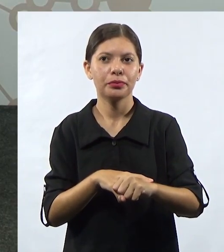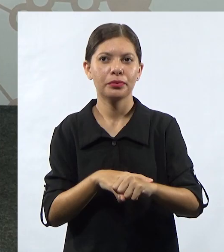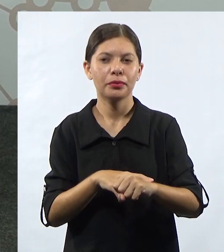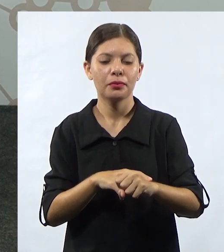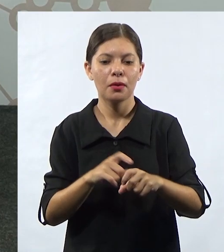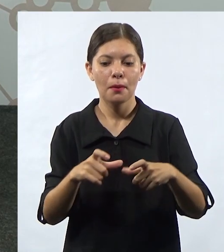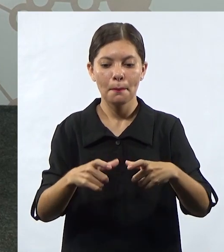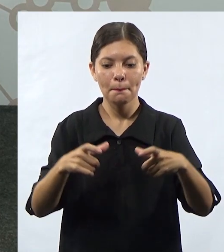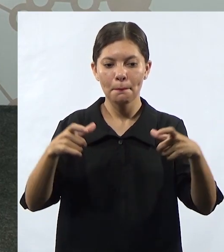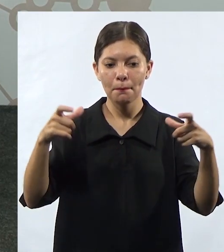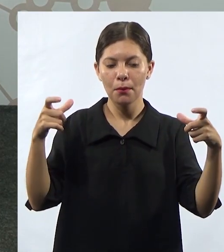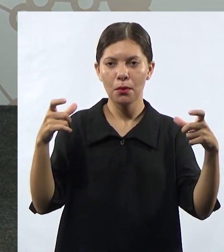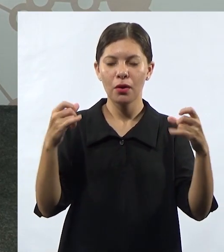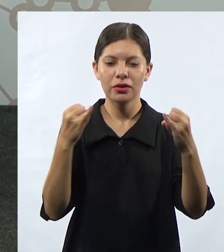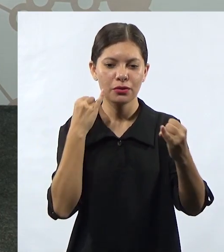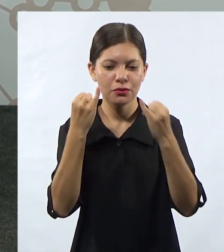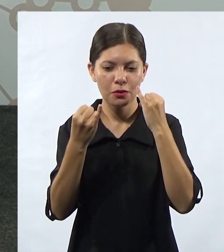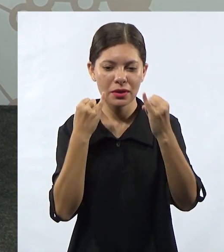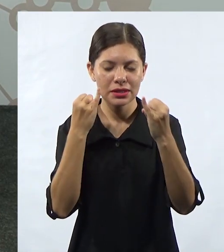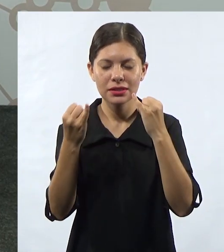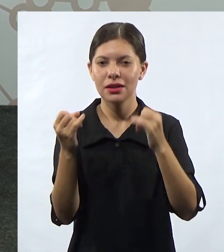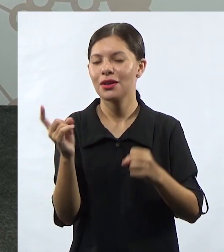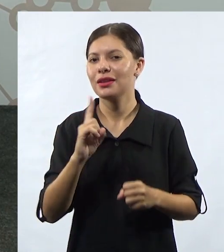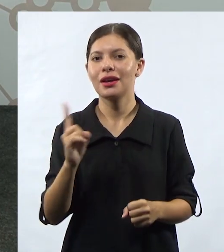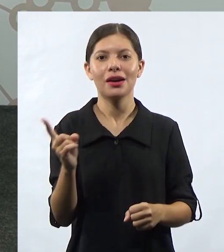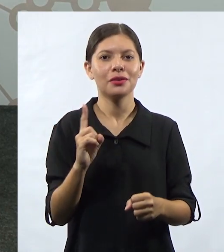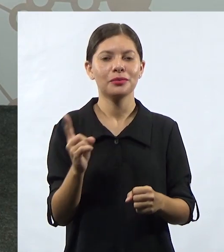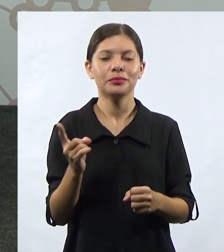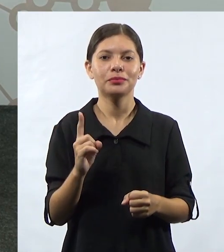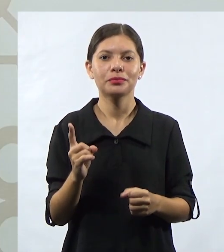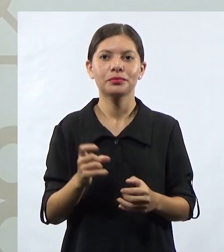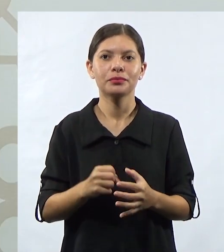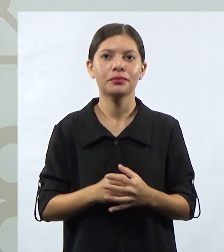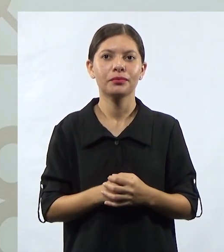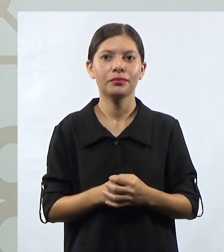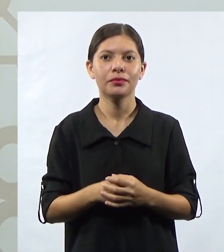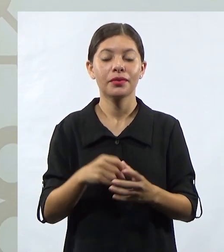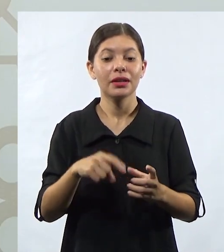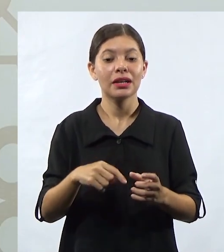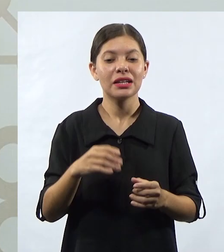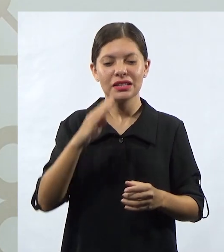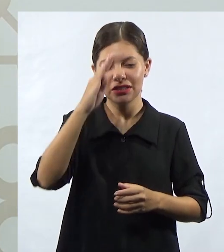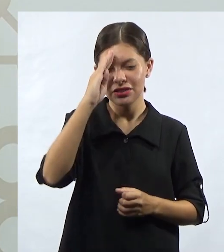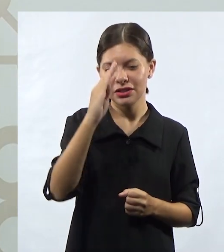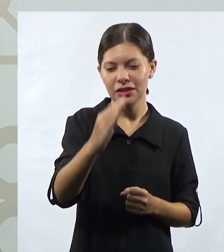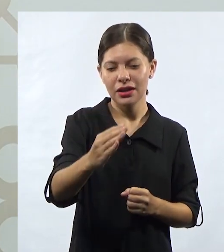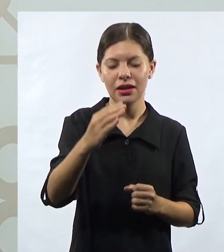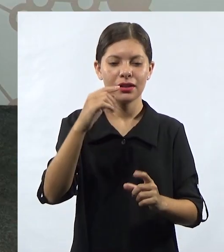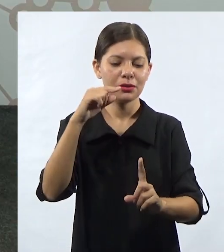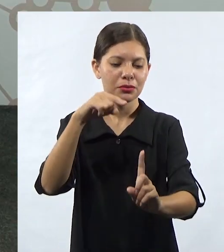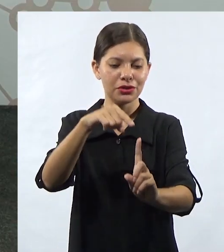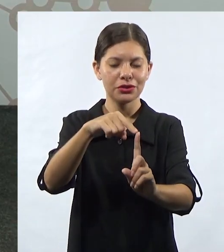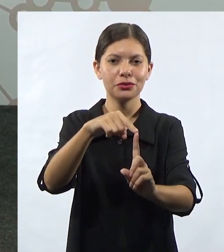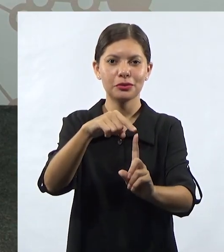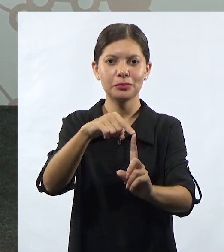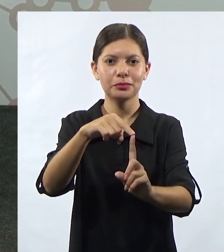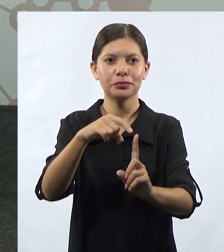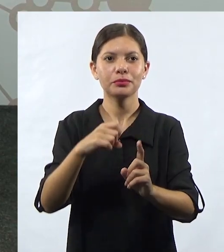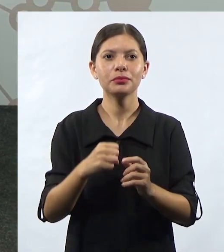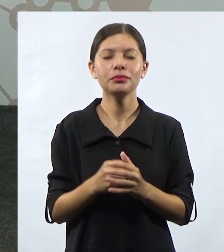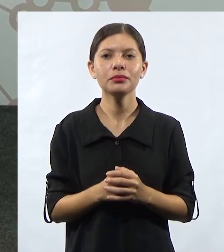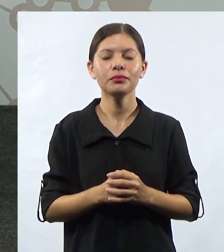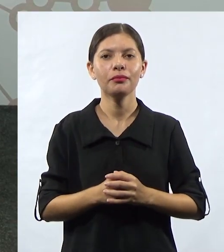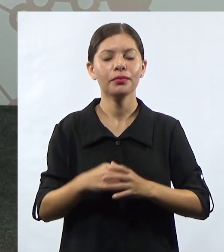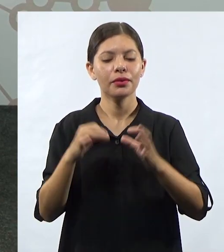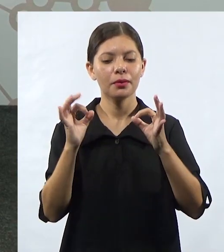intensa de informação, no sentido de ser prolixo. Ela é mais direta, mais objetiva. Perfeito. Só